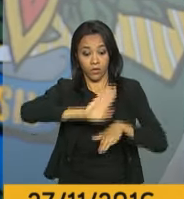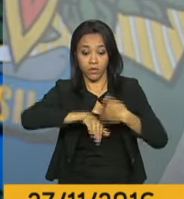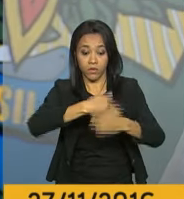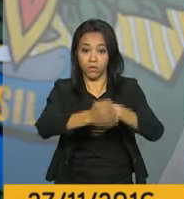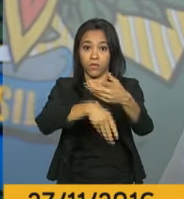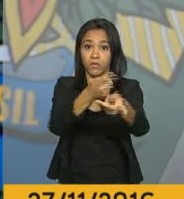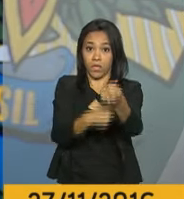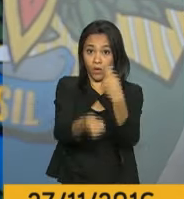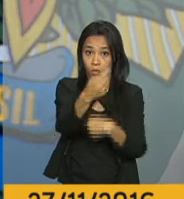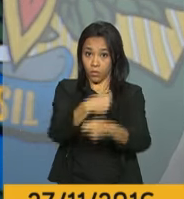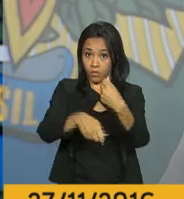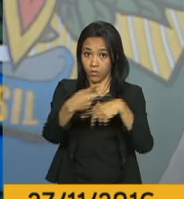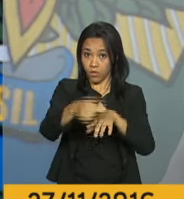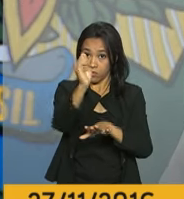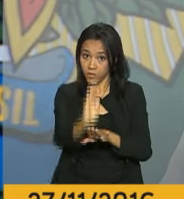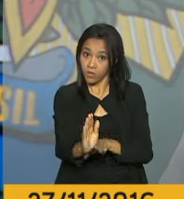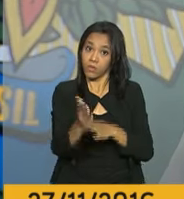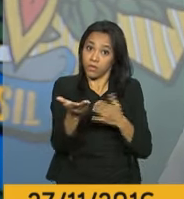da economia.